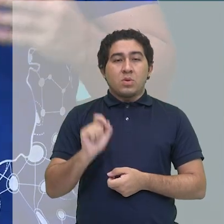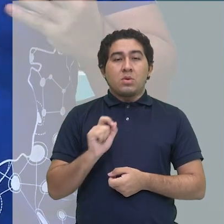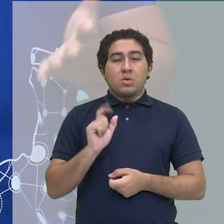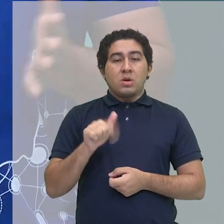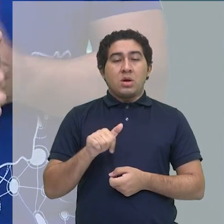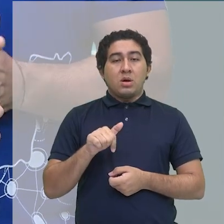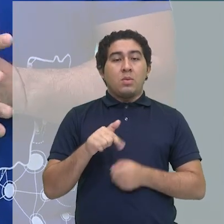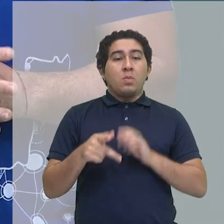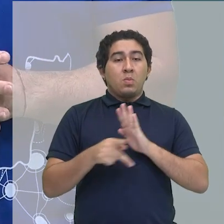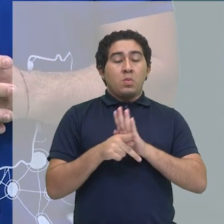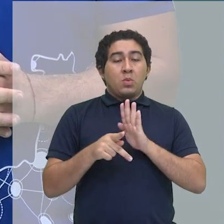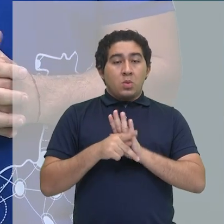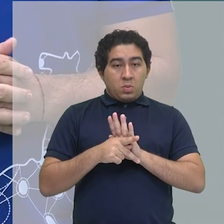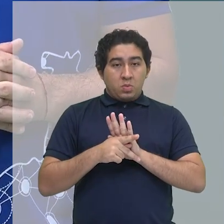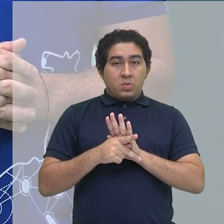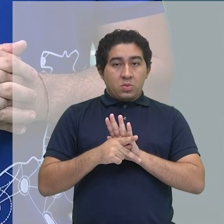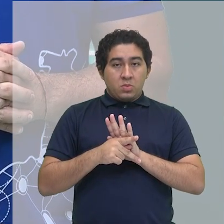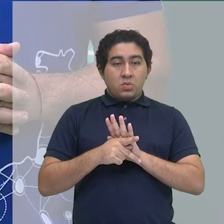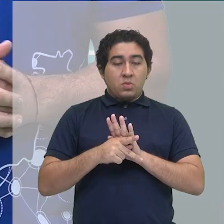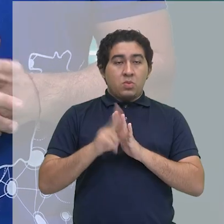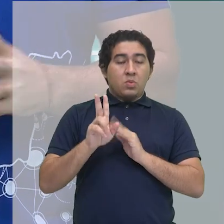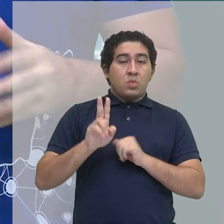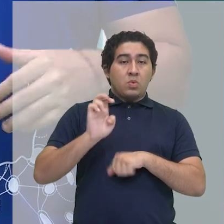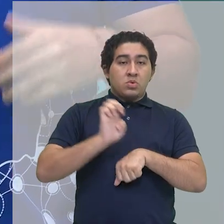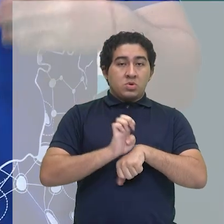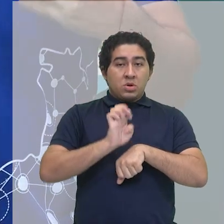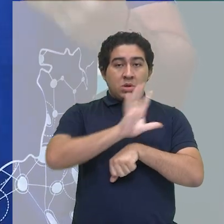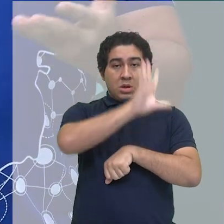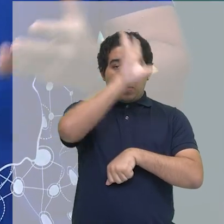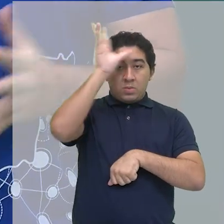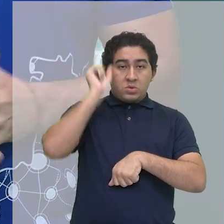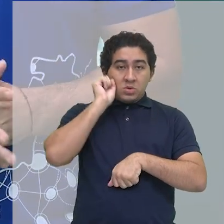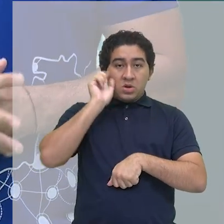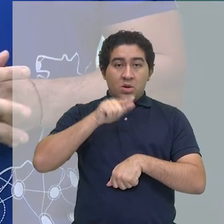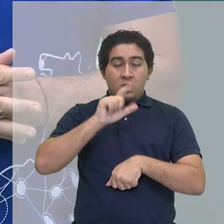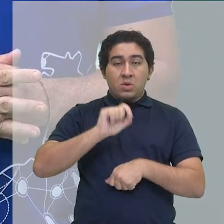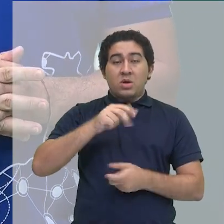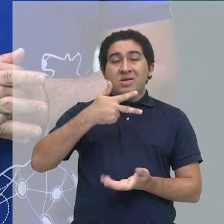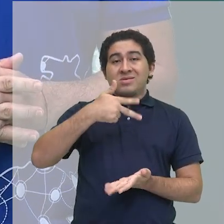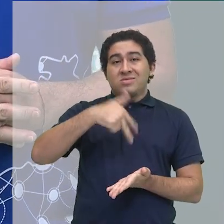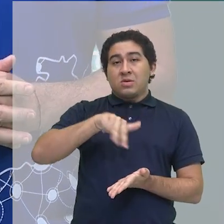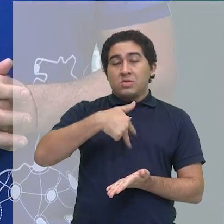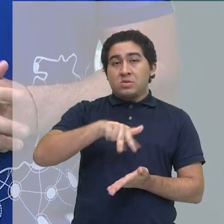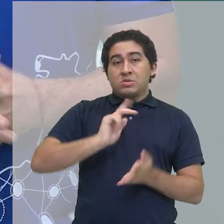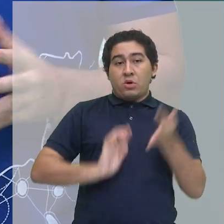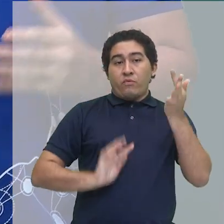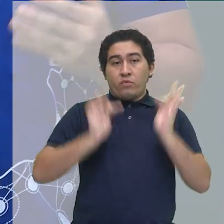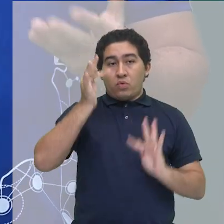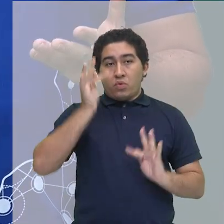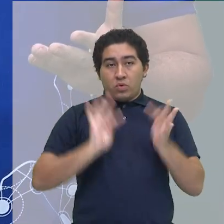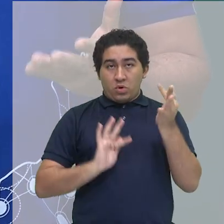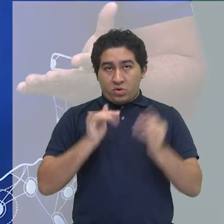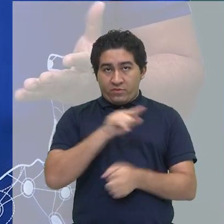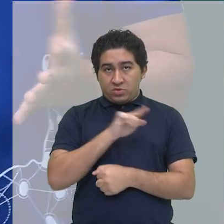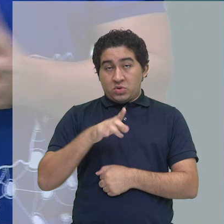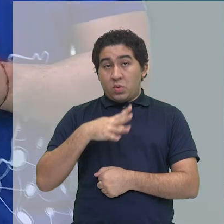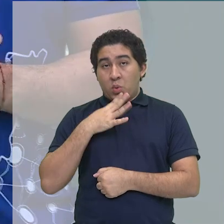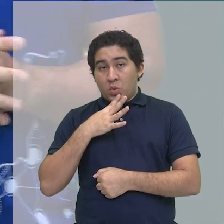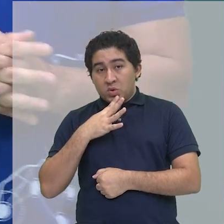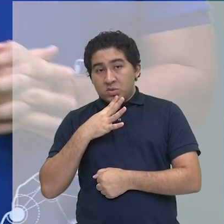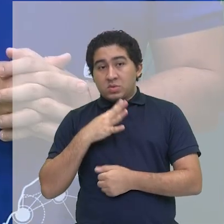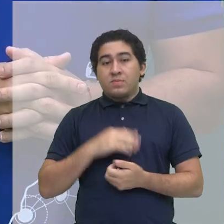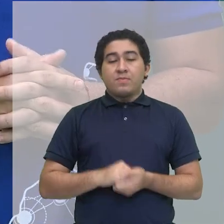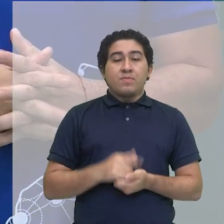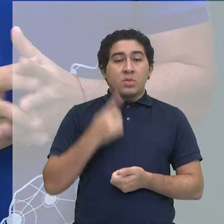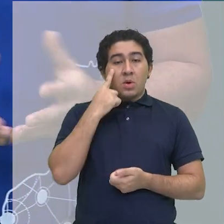State Folk Dances, ou seja, as danças folclóricas. Vocês devem conhecer, né,